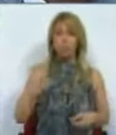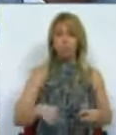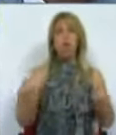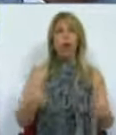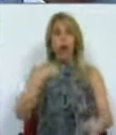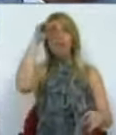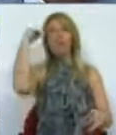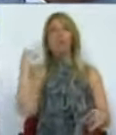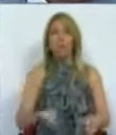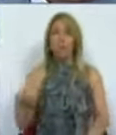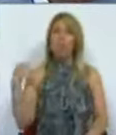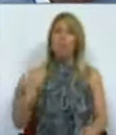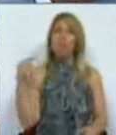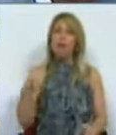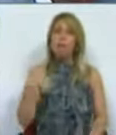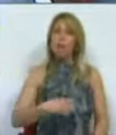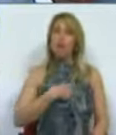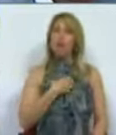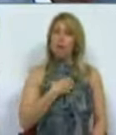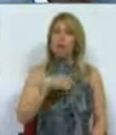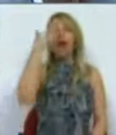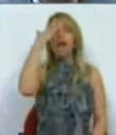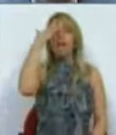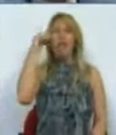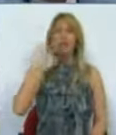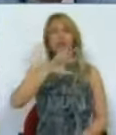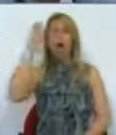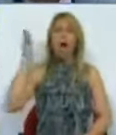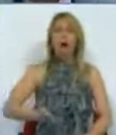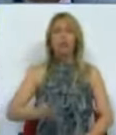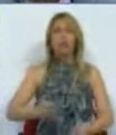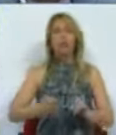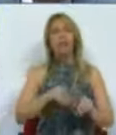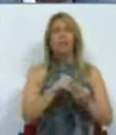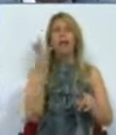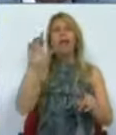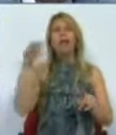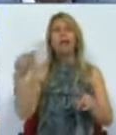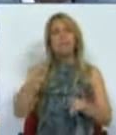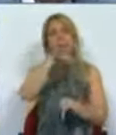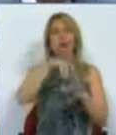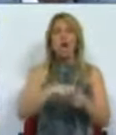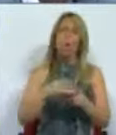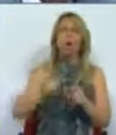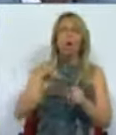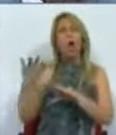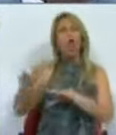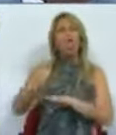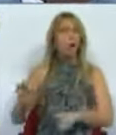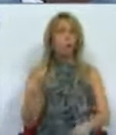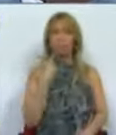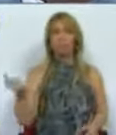dificuldades, cremos que a austeridade não pode passar ao lado da RTP e que os custos que representa para os contribuintes terão de